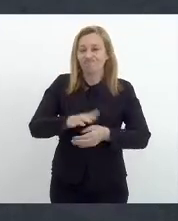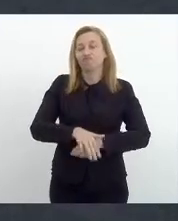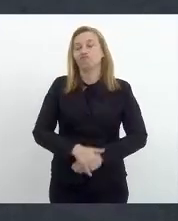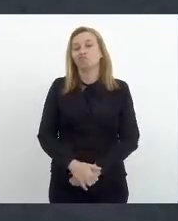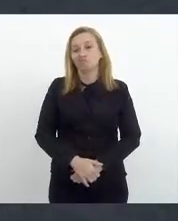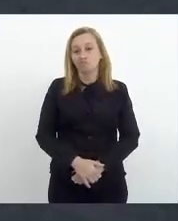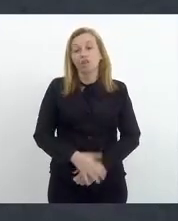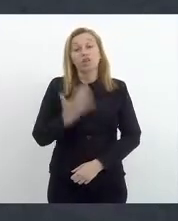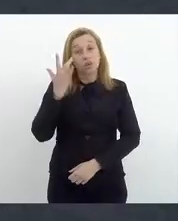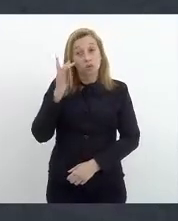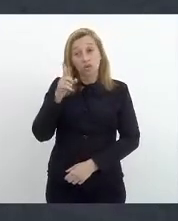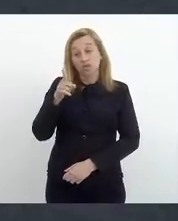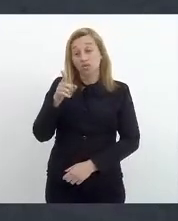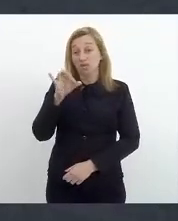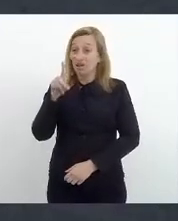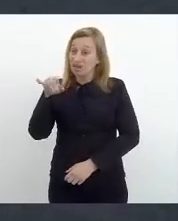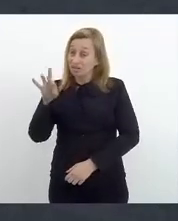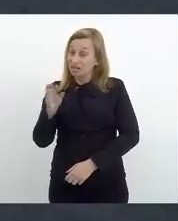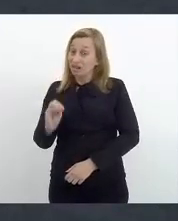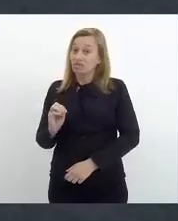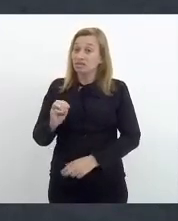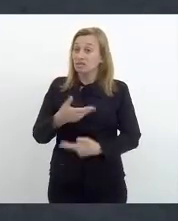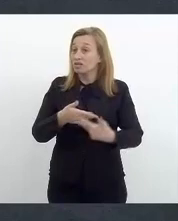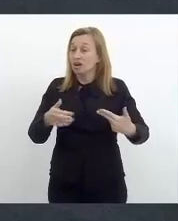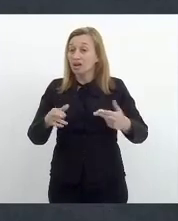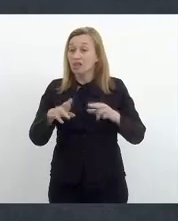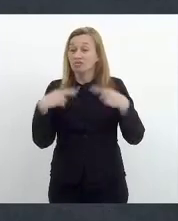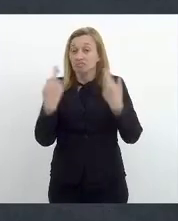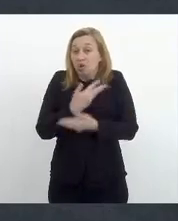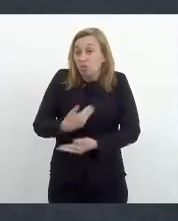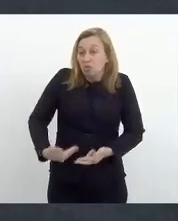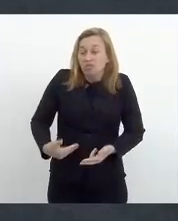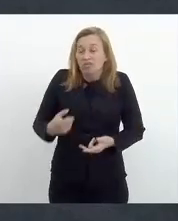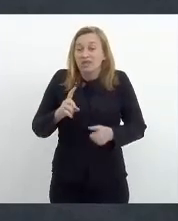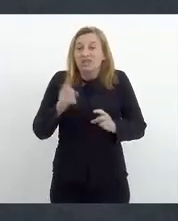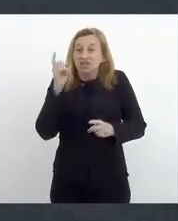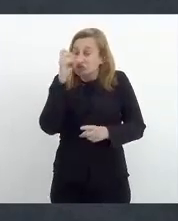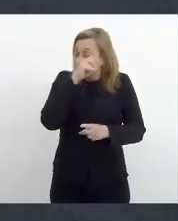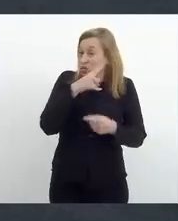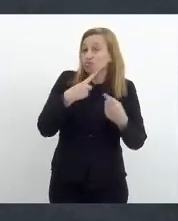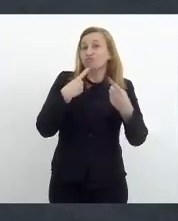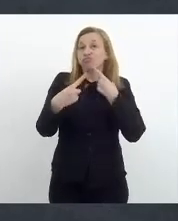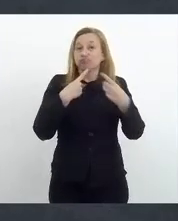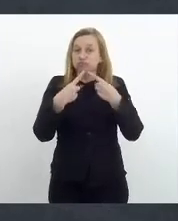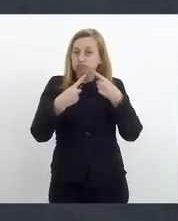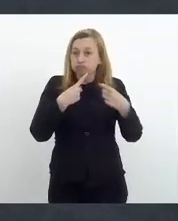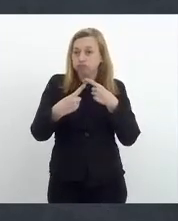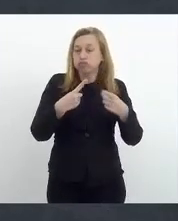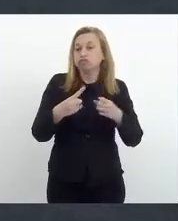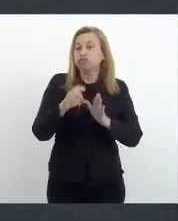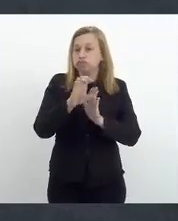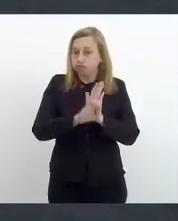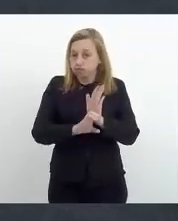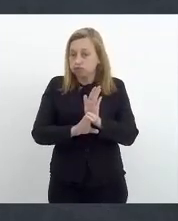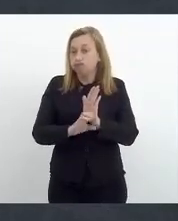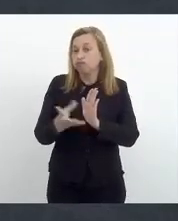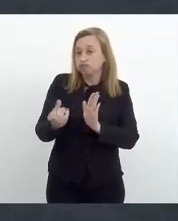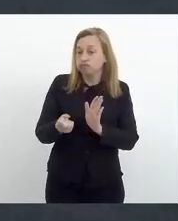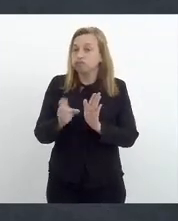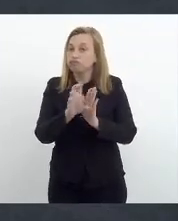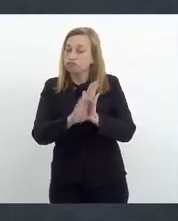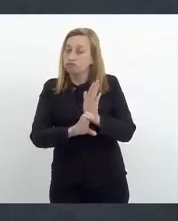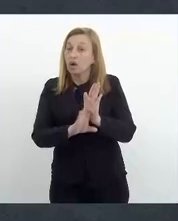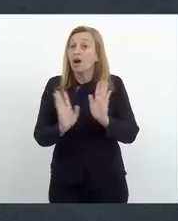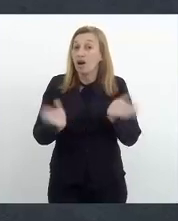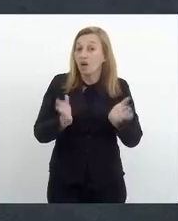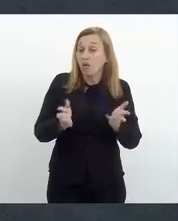eu acho que esse calendário fazendo muita audiência pública mas tá muito difícil de debater que a gente fez alguém essa público vai curtir mesmo a centelha emenda agora